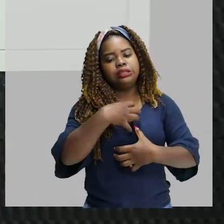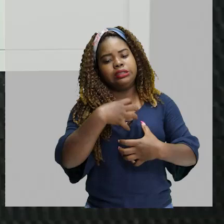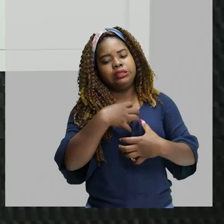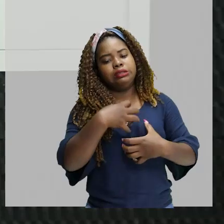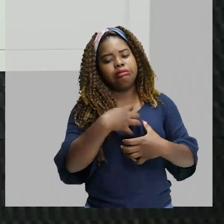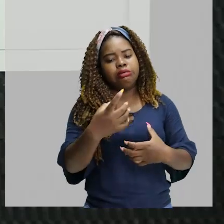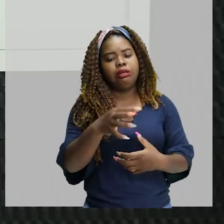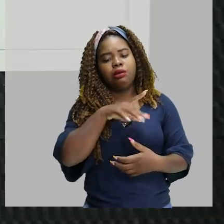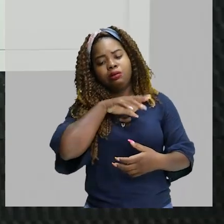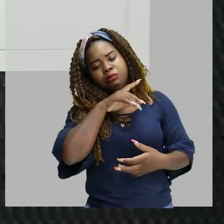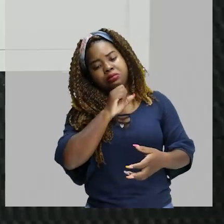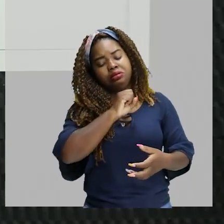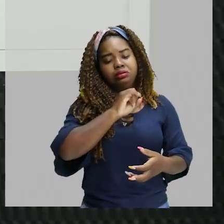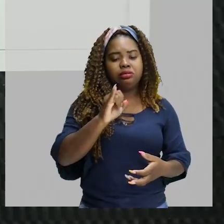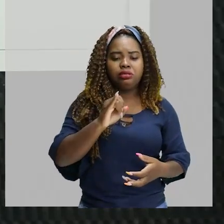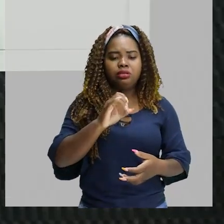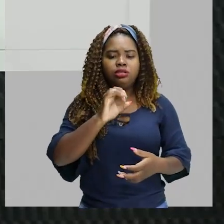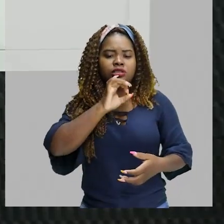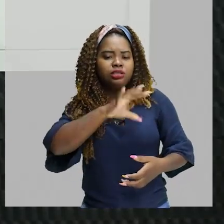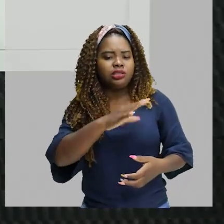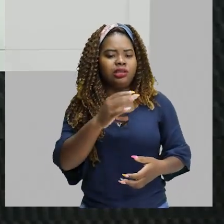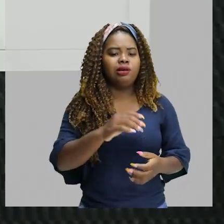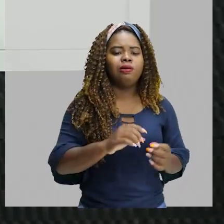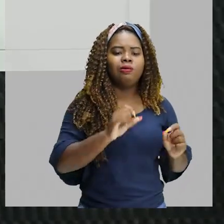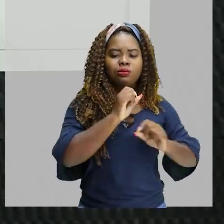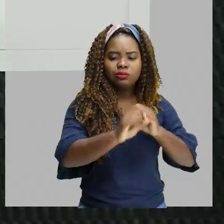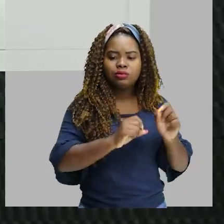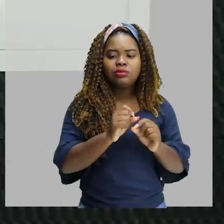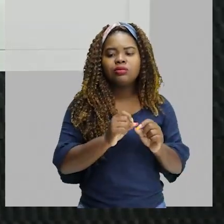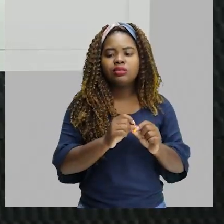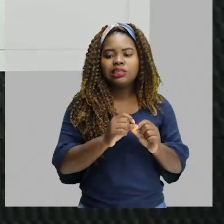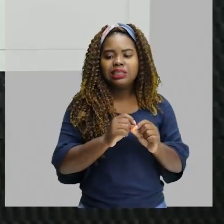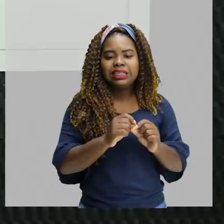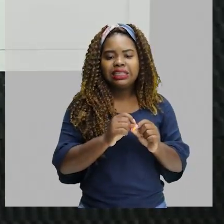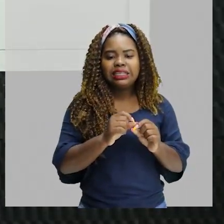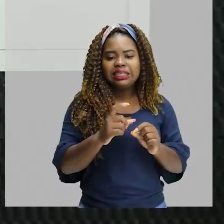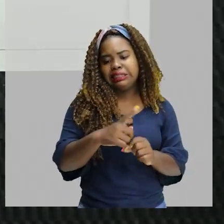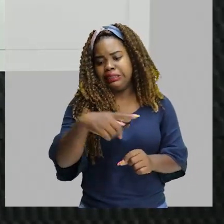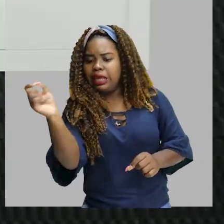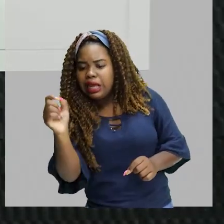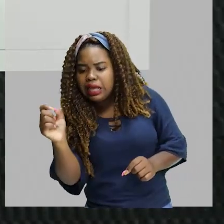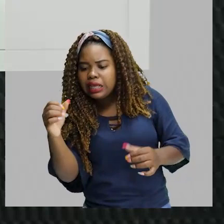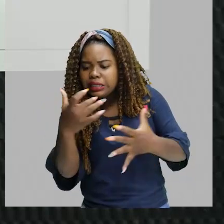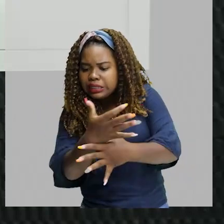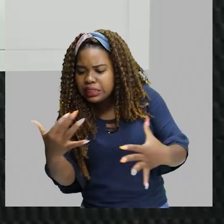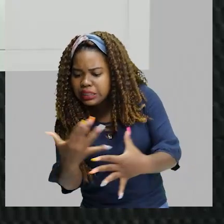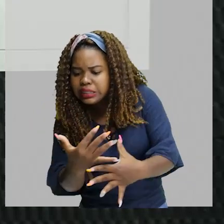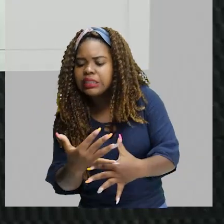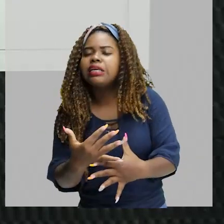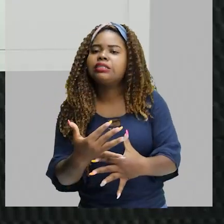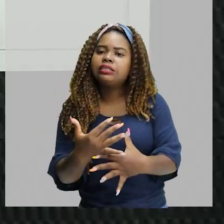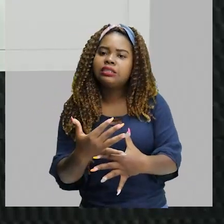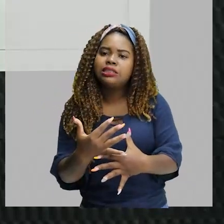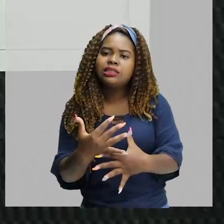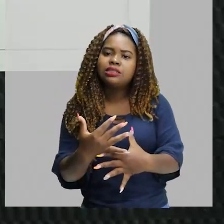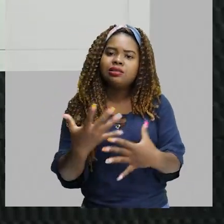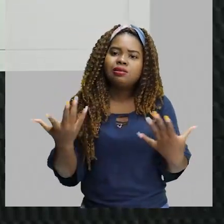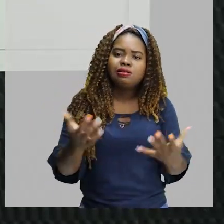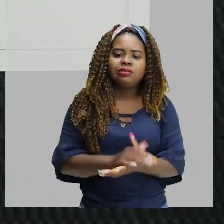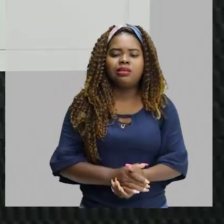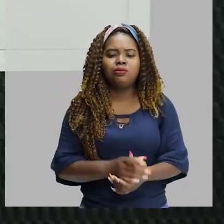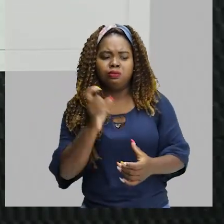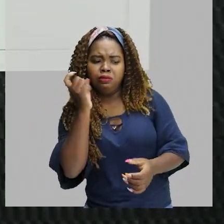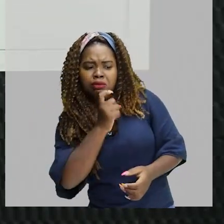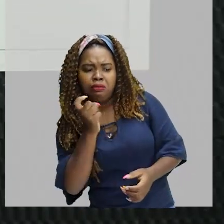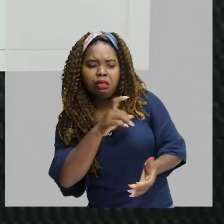muito mal em apenas ser banido da cidade, e aí, claro, poderia passar como se ele fosse um charlatão, um